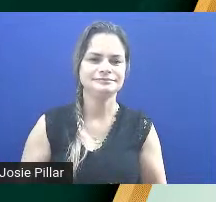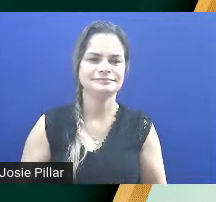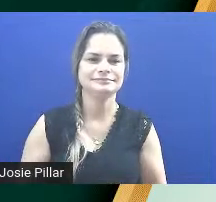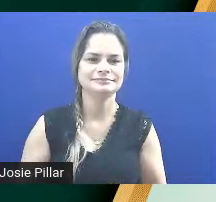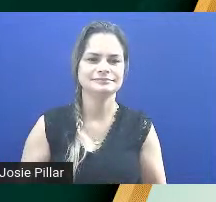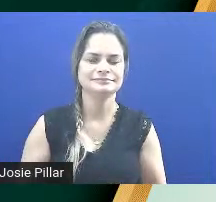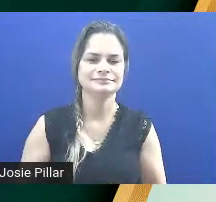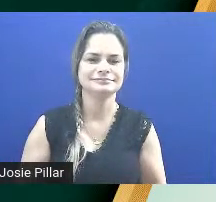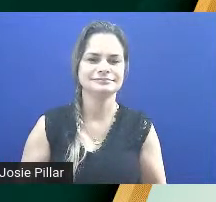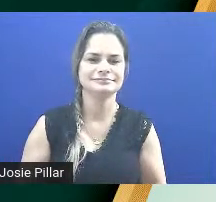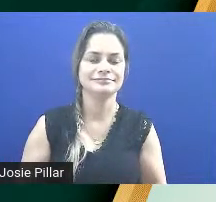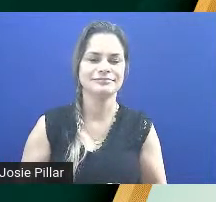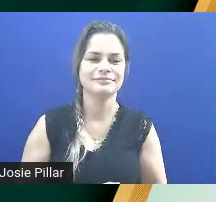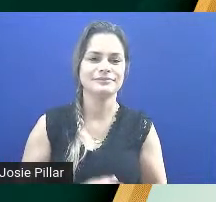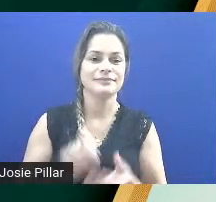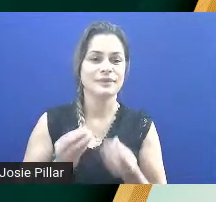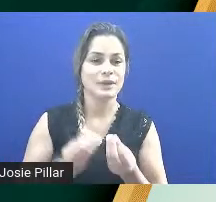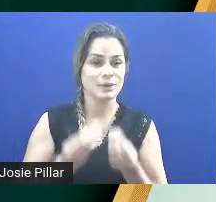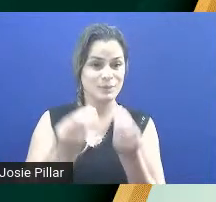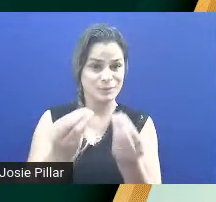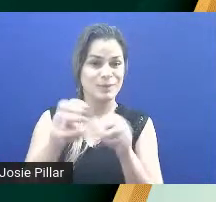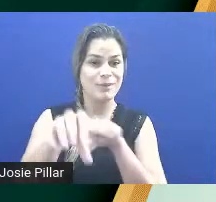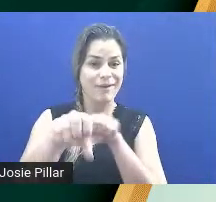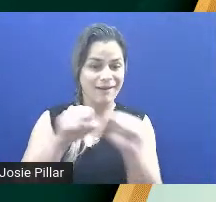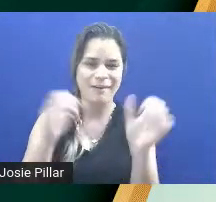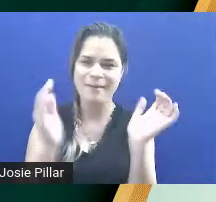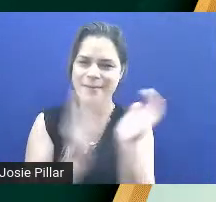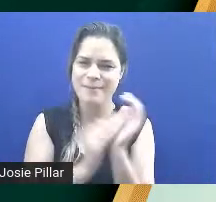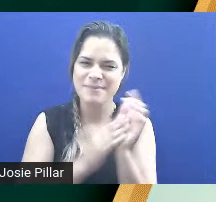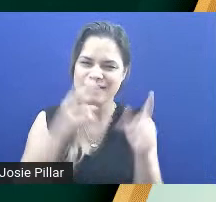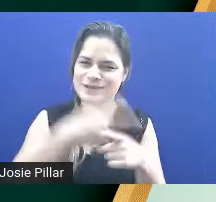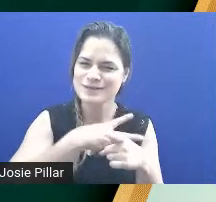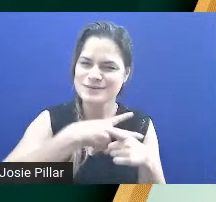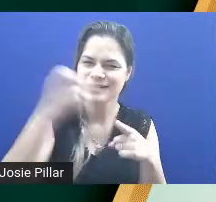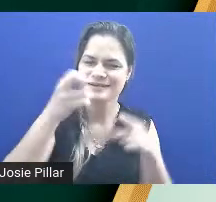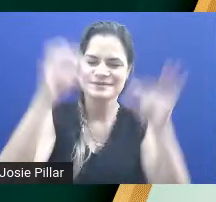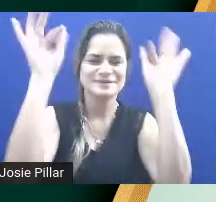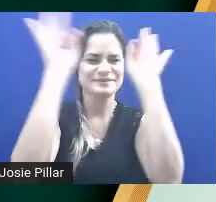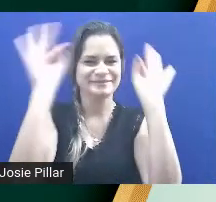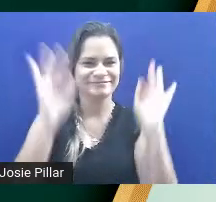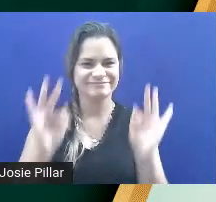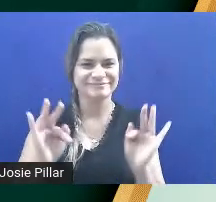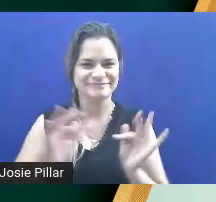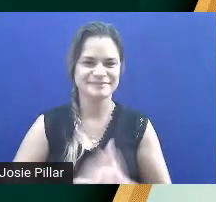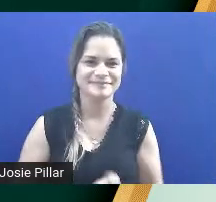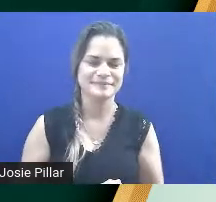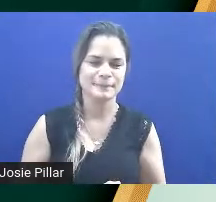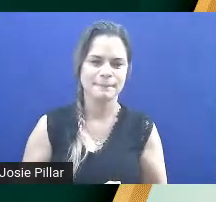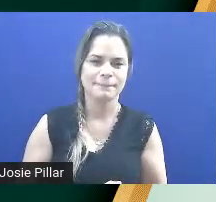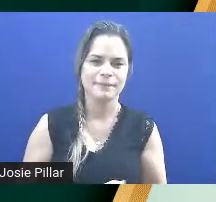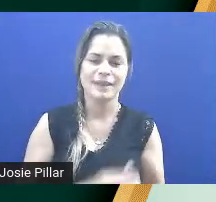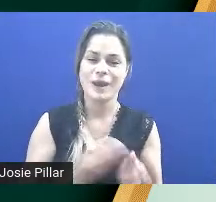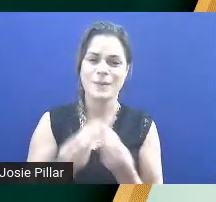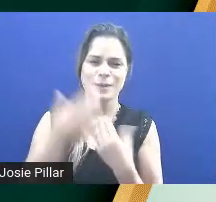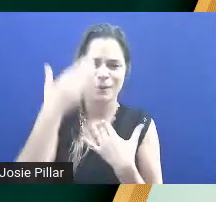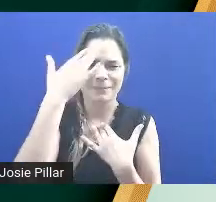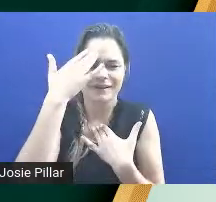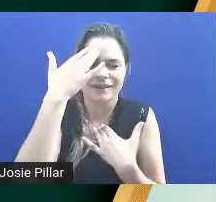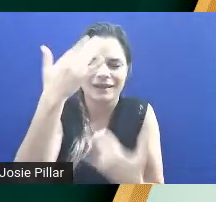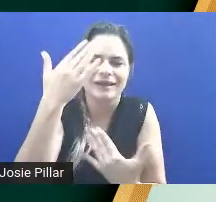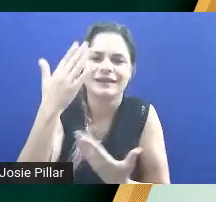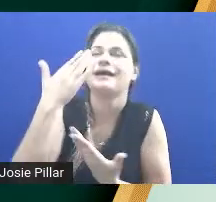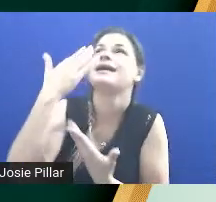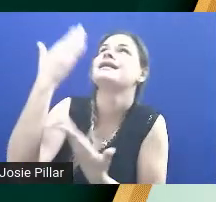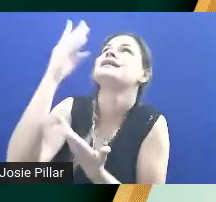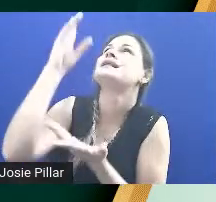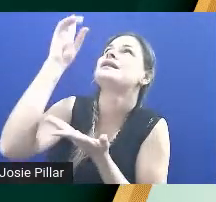Stephanie, confira-te o grau. Parabéns, sucesso, felicidades. Muito obrigada. Agradeço primeiramente a Deus, em